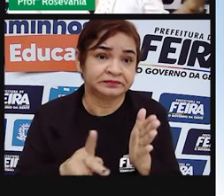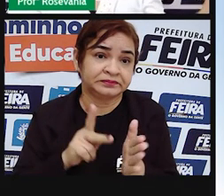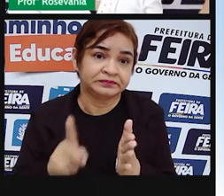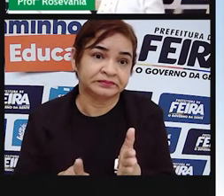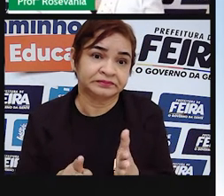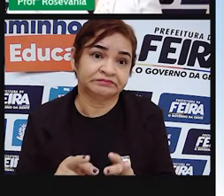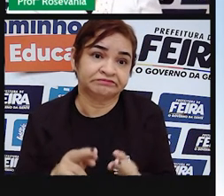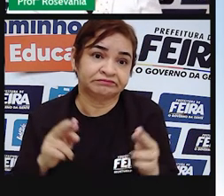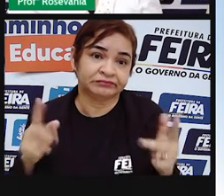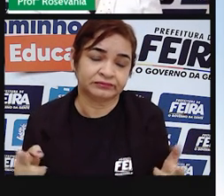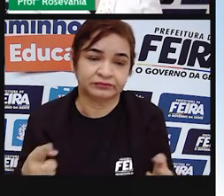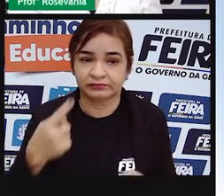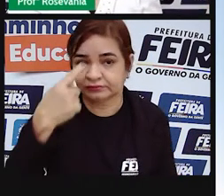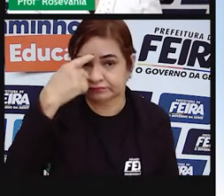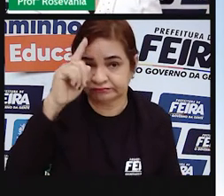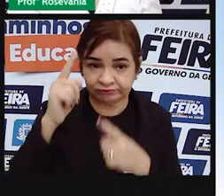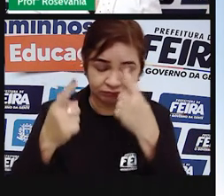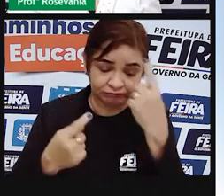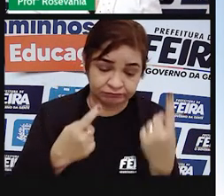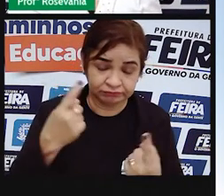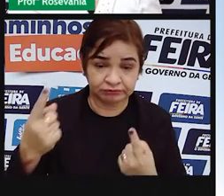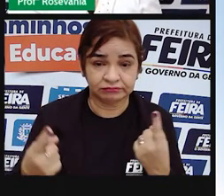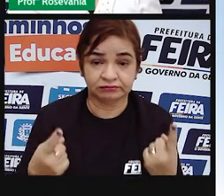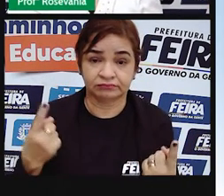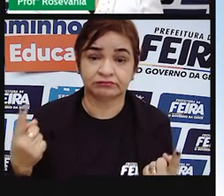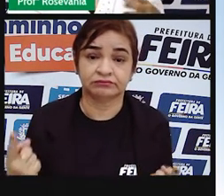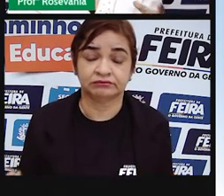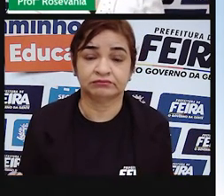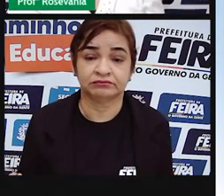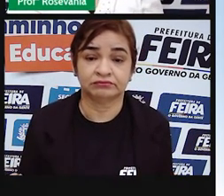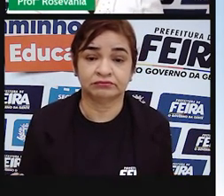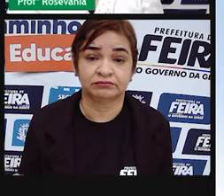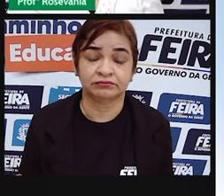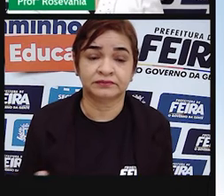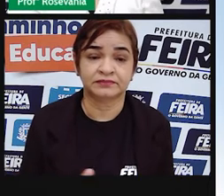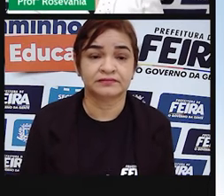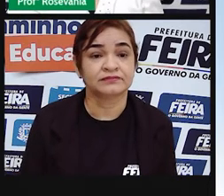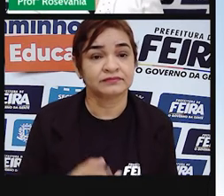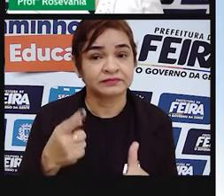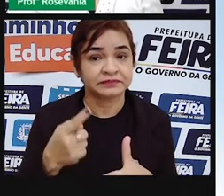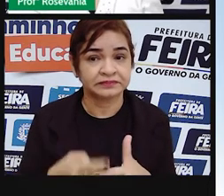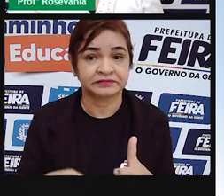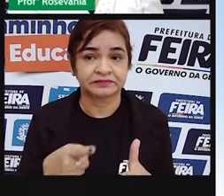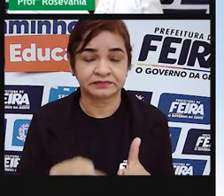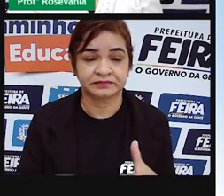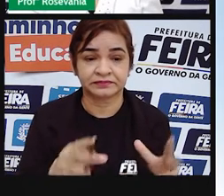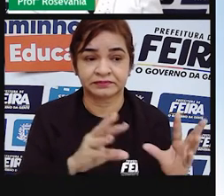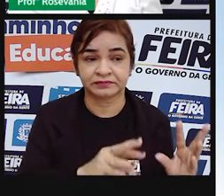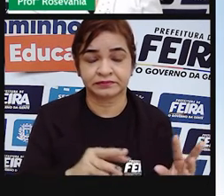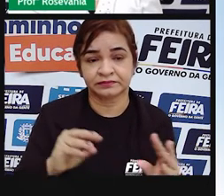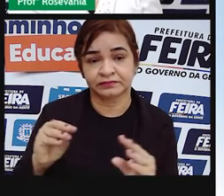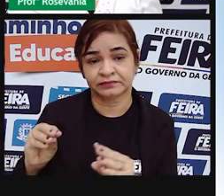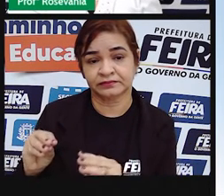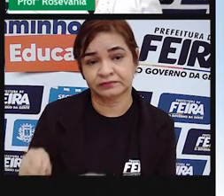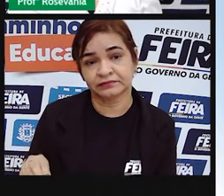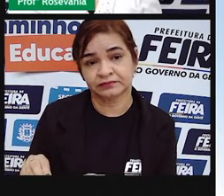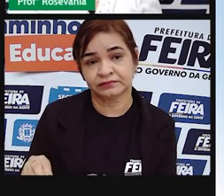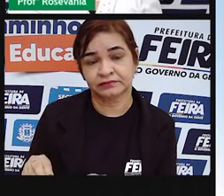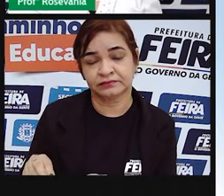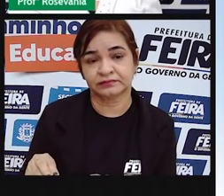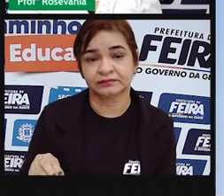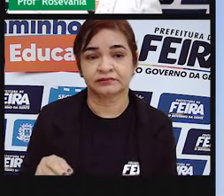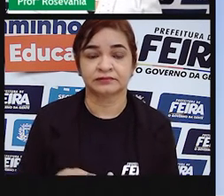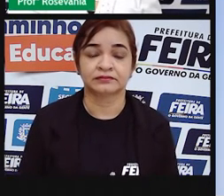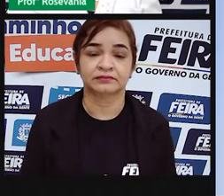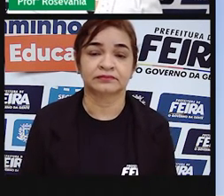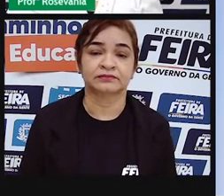gente pode até, né, discutir isso depois, mas, de qualquer forma, essas são as duas principais causas, né, pelas quais a gente